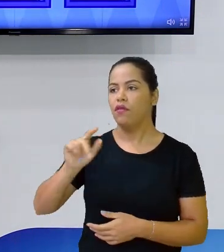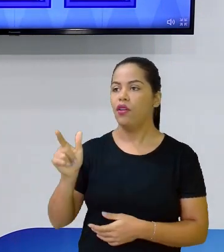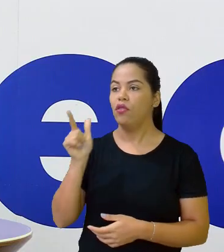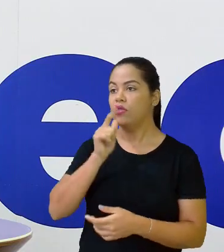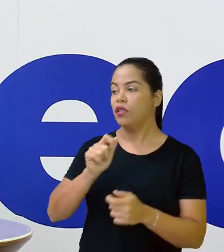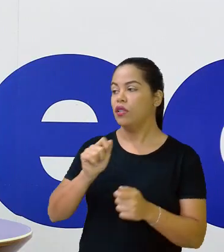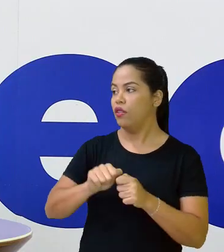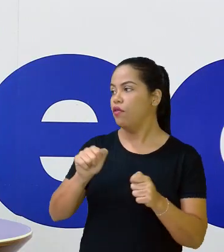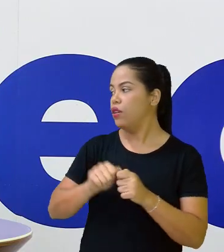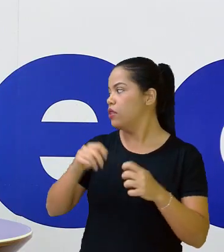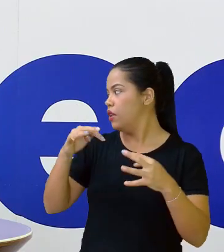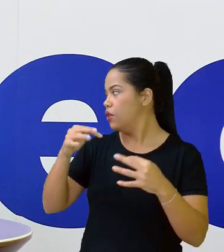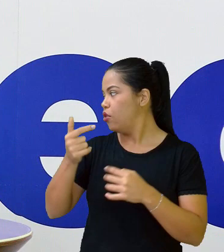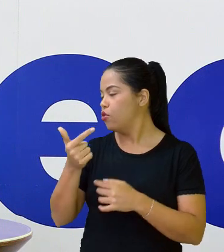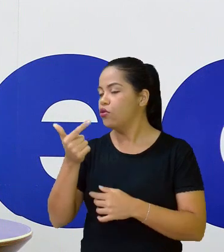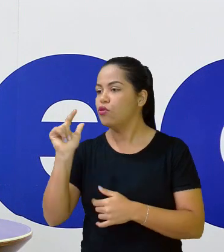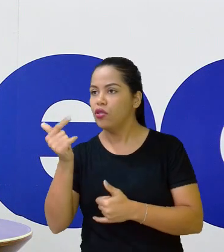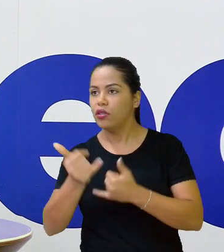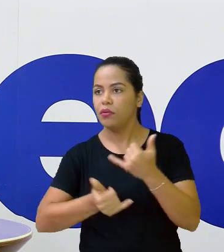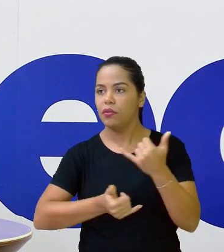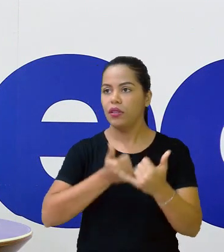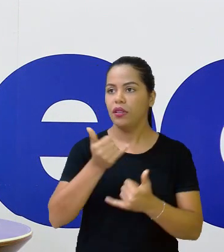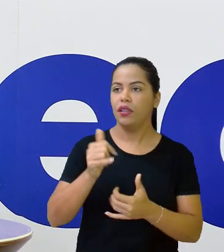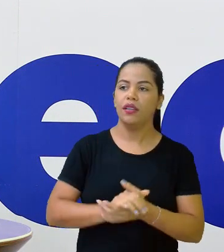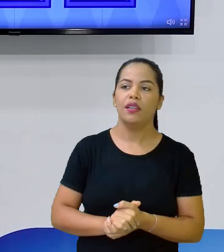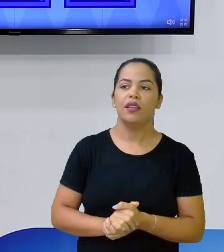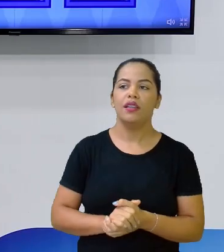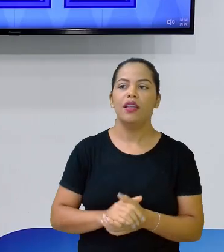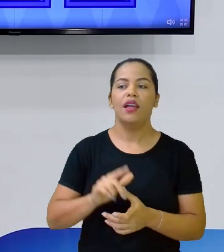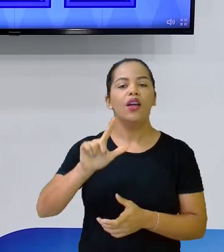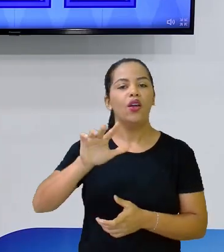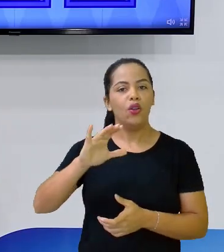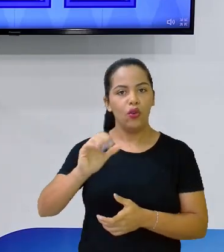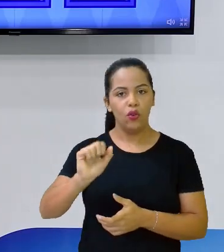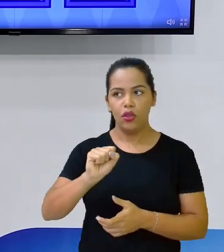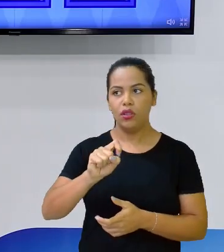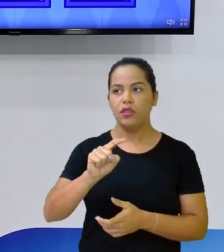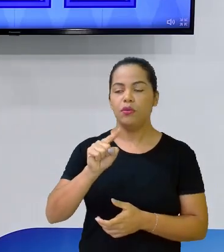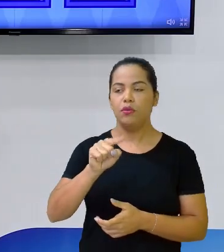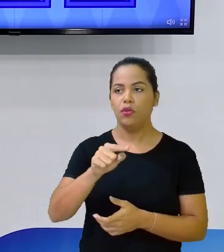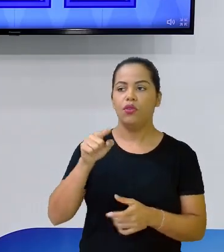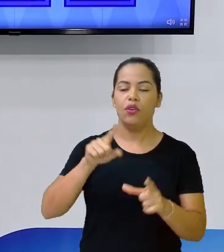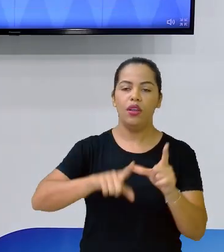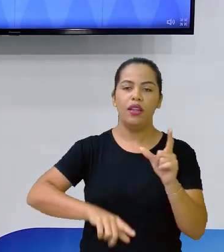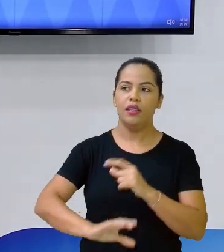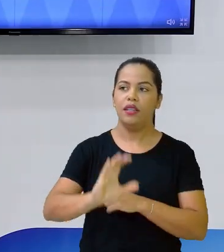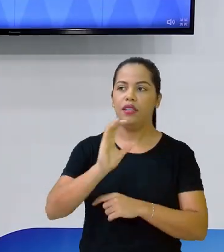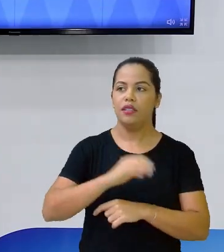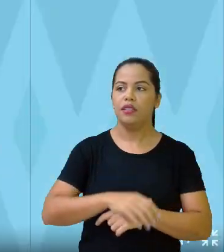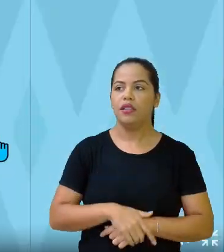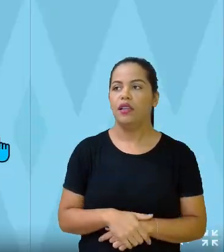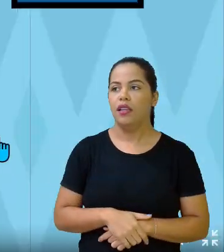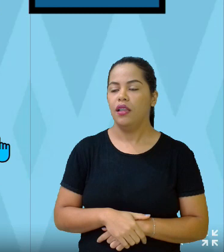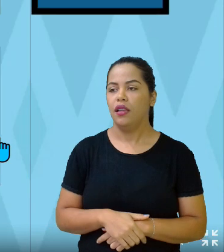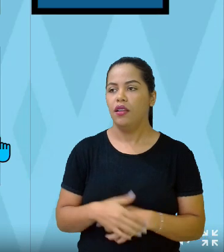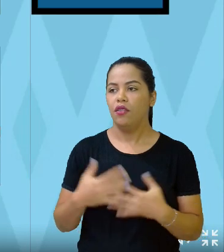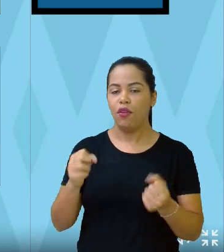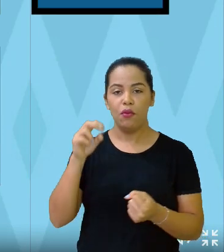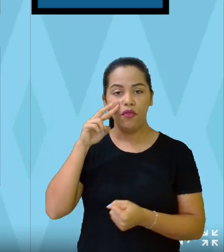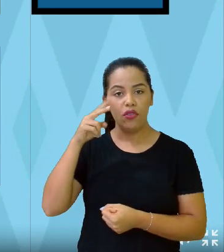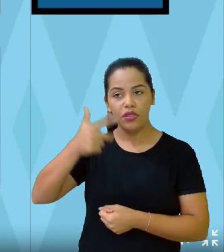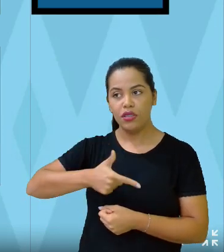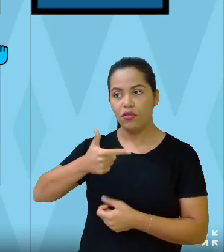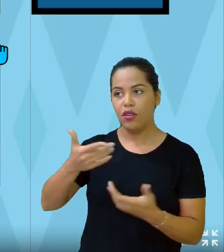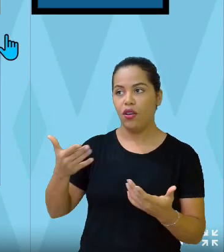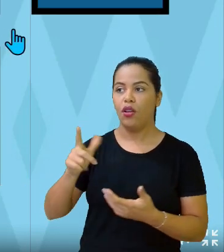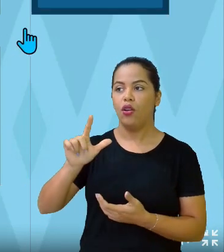tinha colocado aqui, apareceu que a letra C, o gasoso. Então, vamos ver aqui o segundo, ó. Lucas, veja